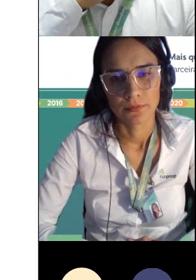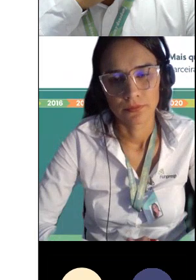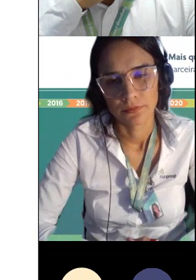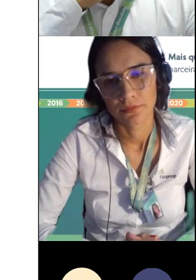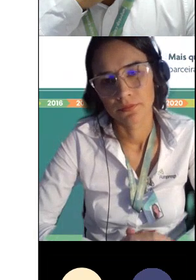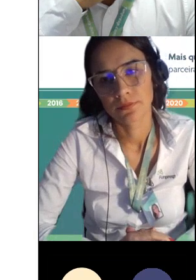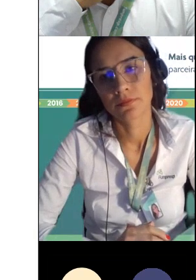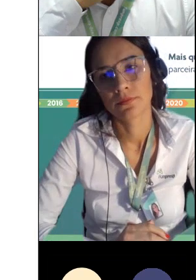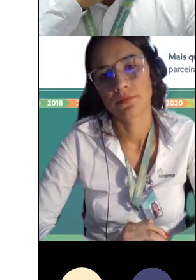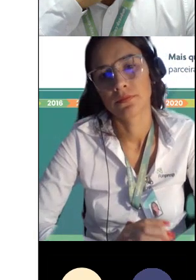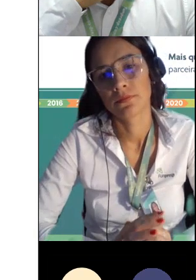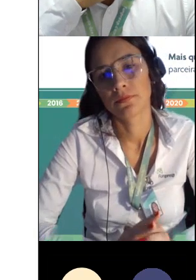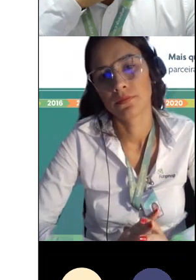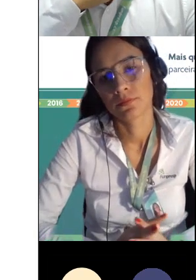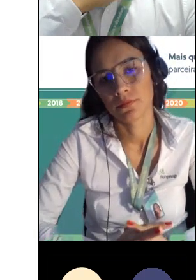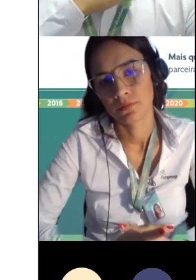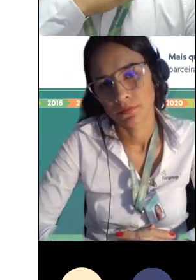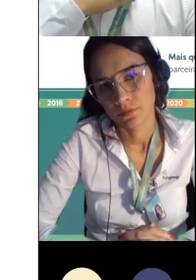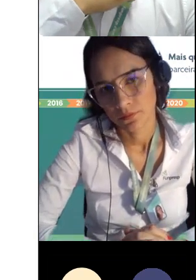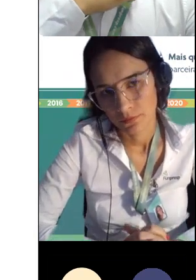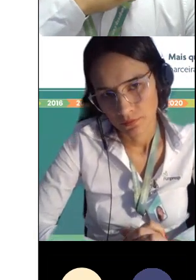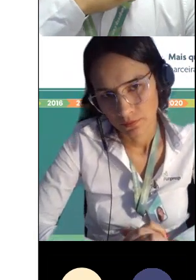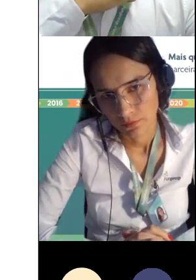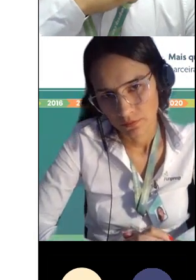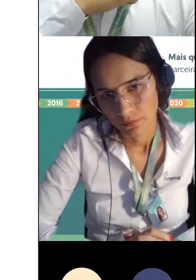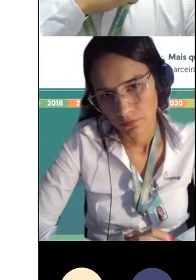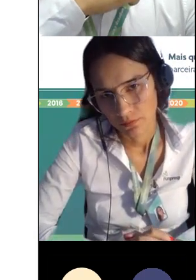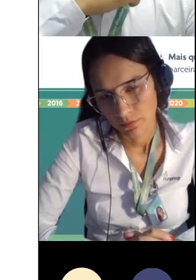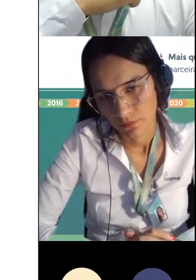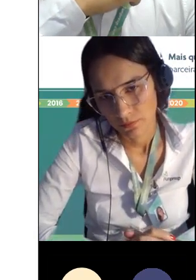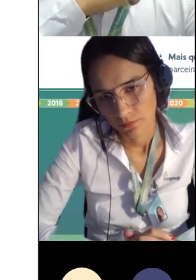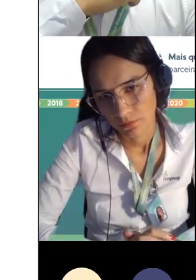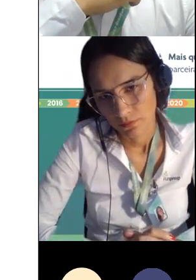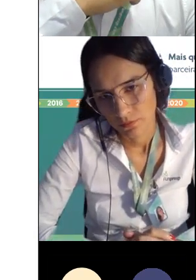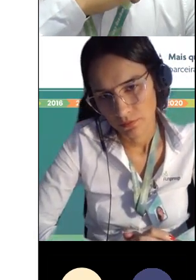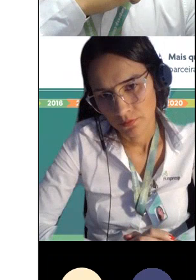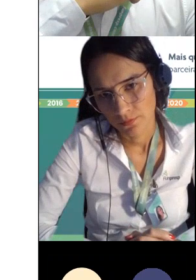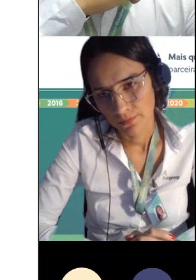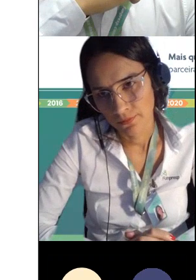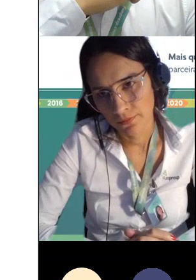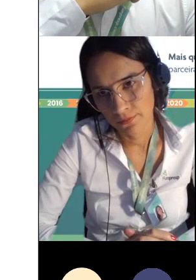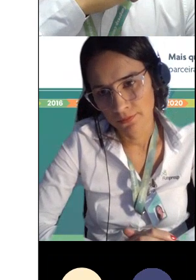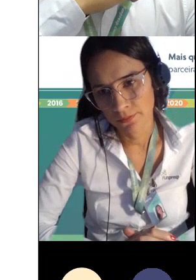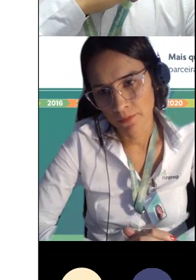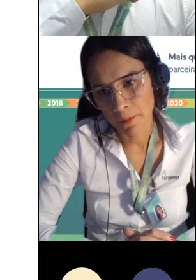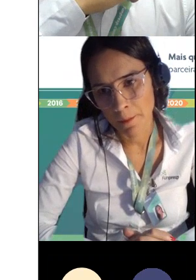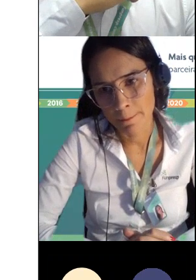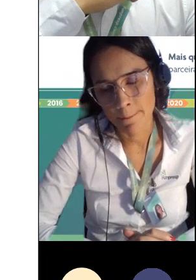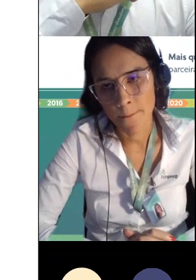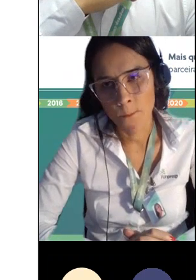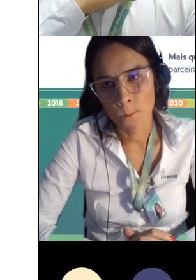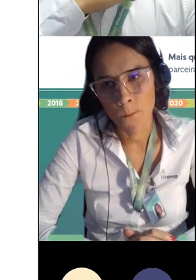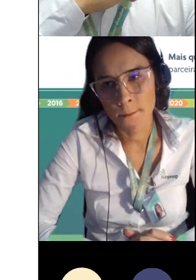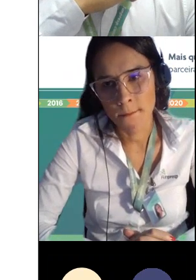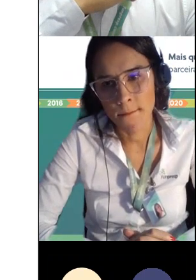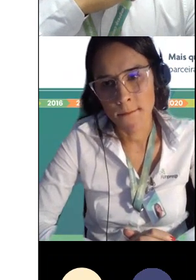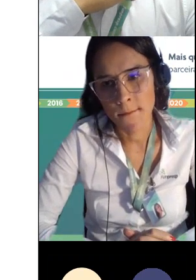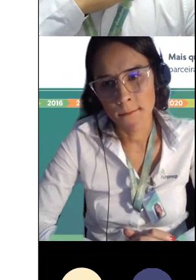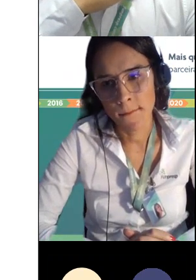aportes extras de 12% desse valor, ou seja, 14.400. Esse é o máximo, tá, gente? Não significa que